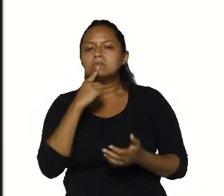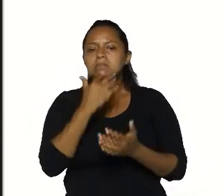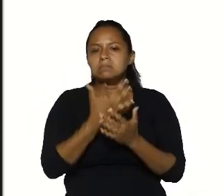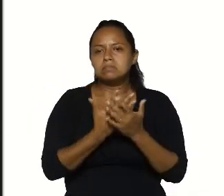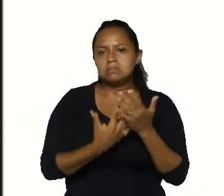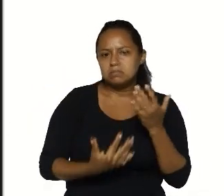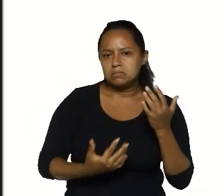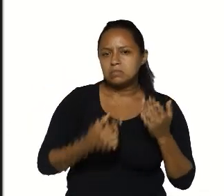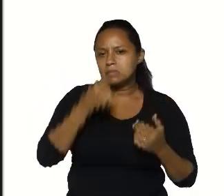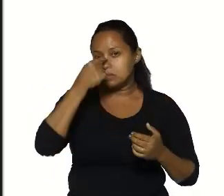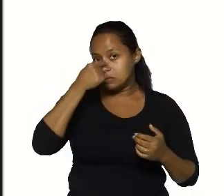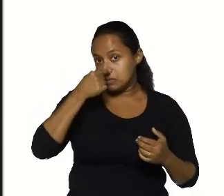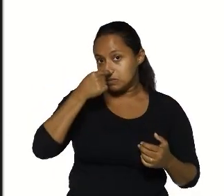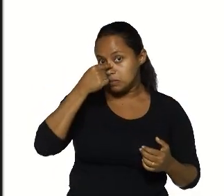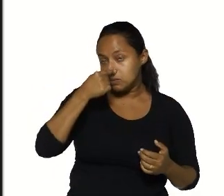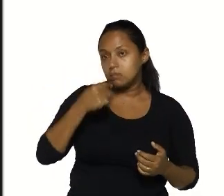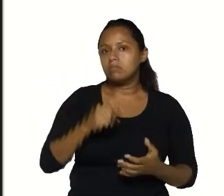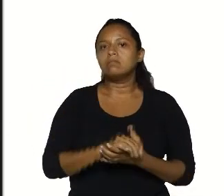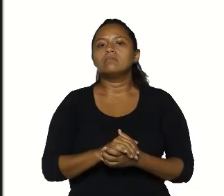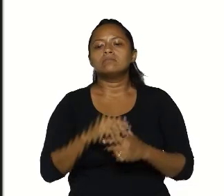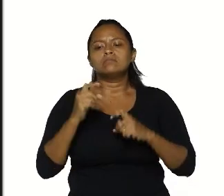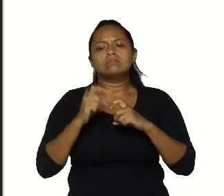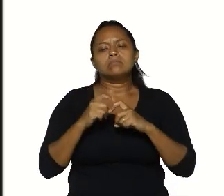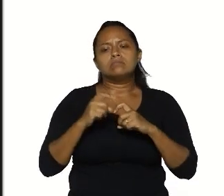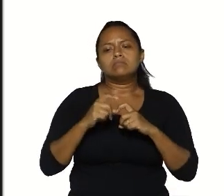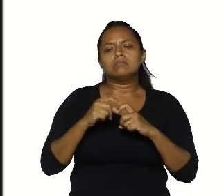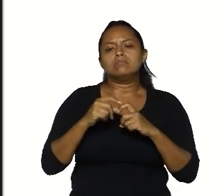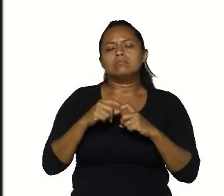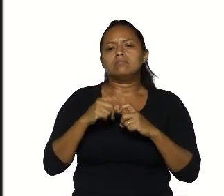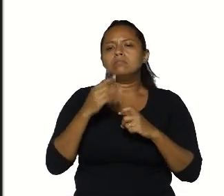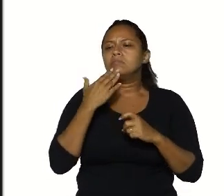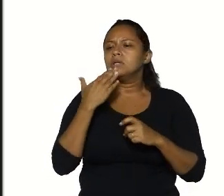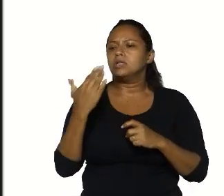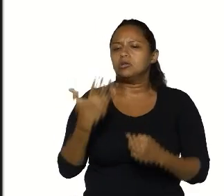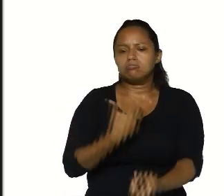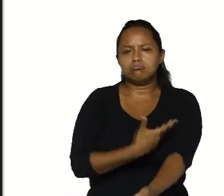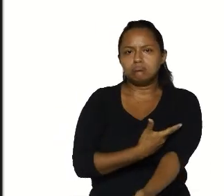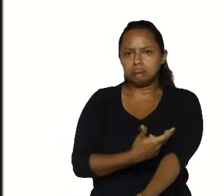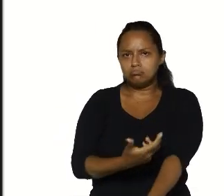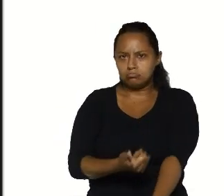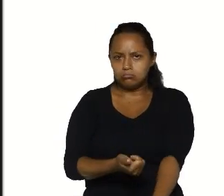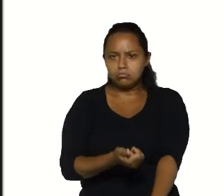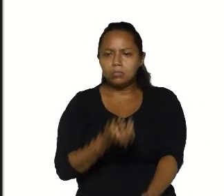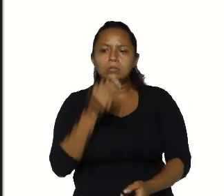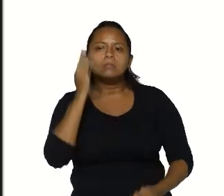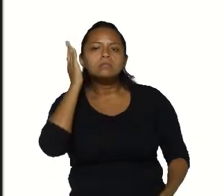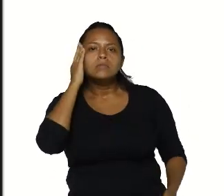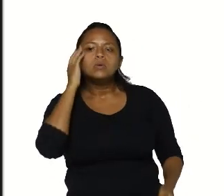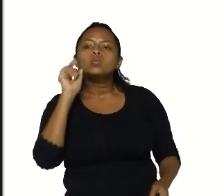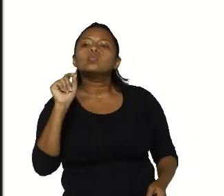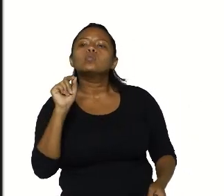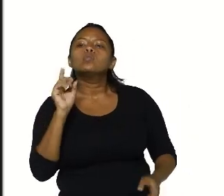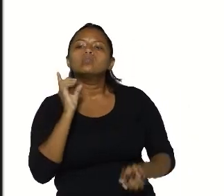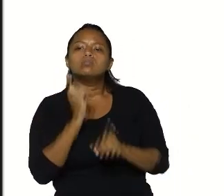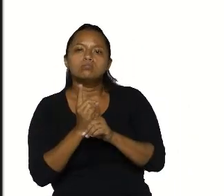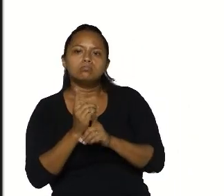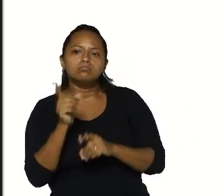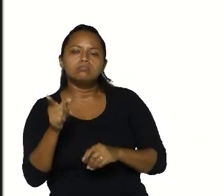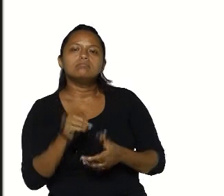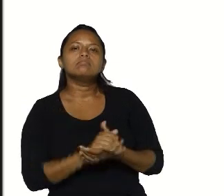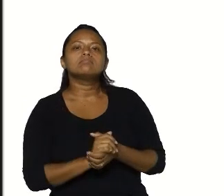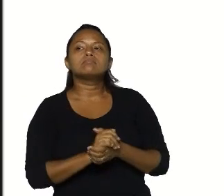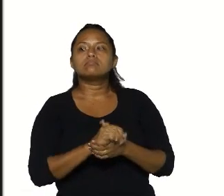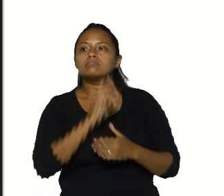sangramento nasal. O médico solicitou um hemograma ao paciente para definir um diagnóstico.